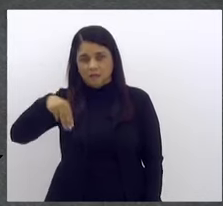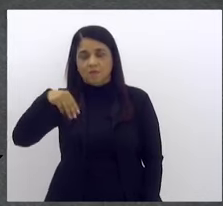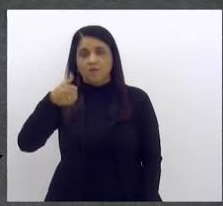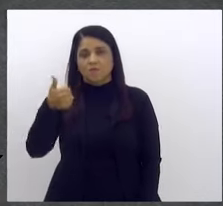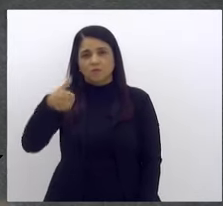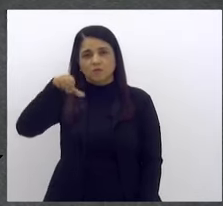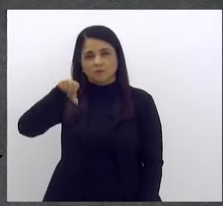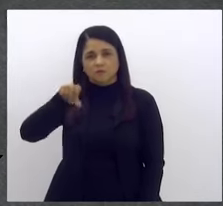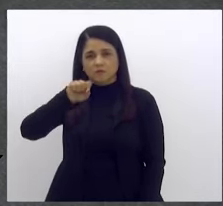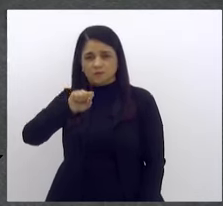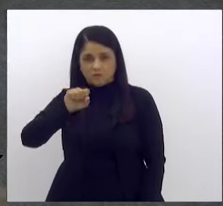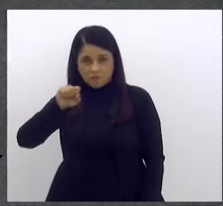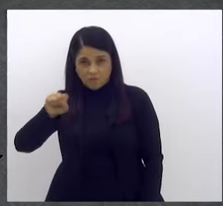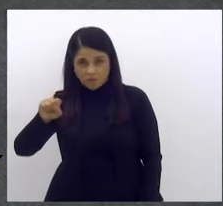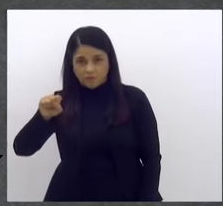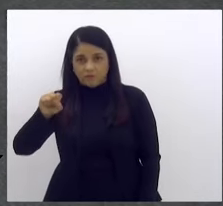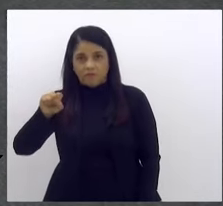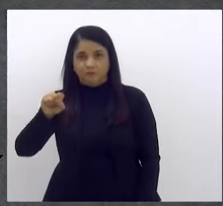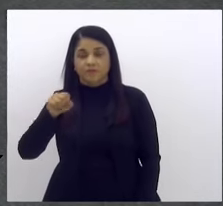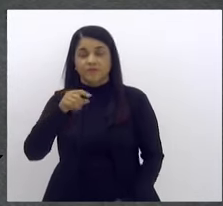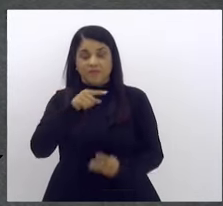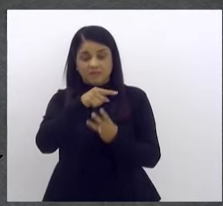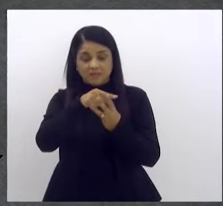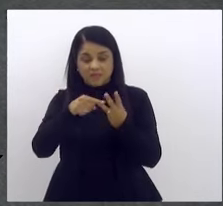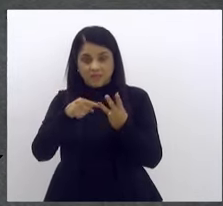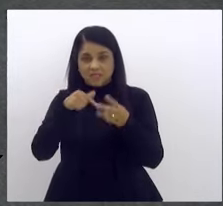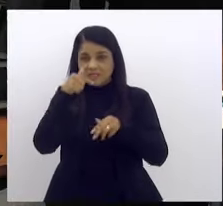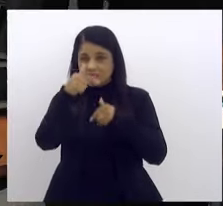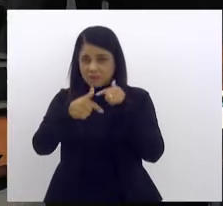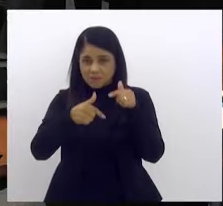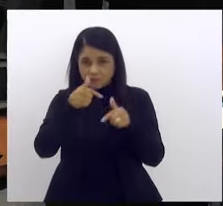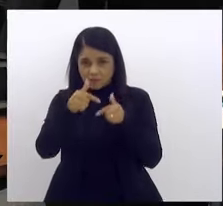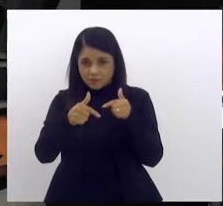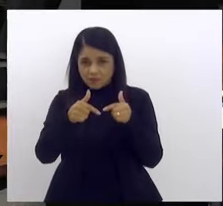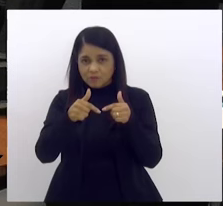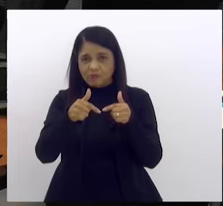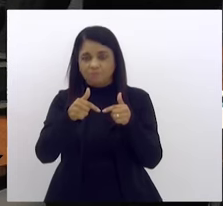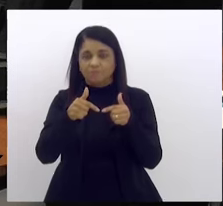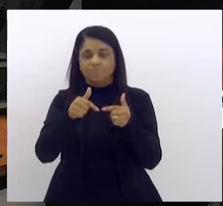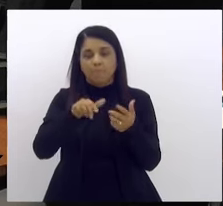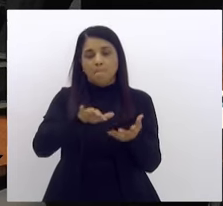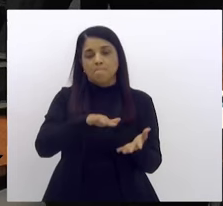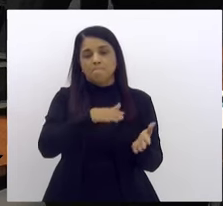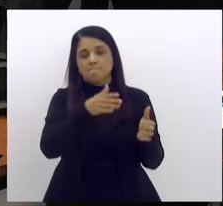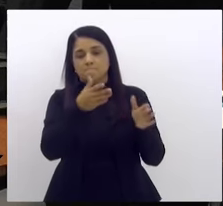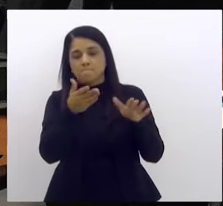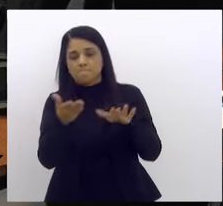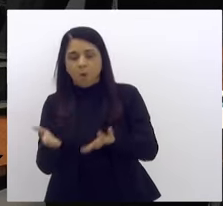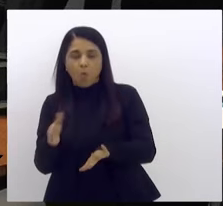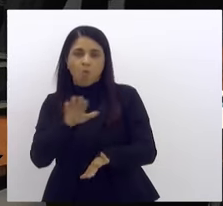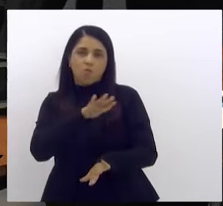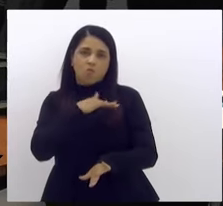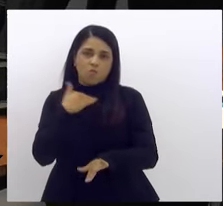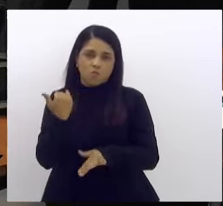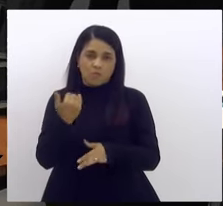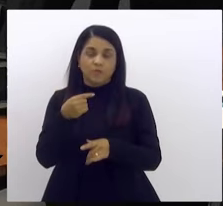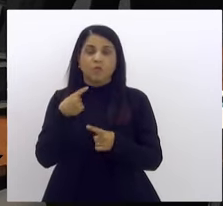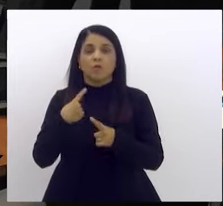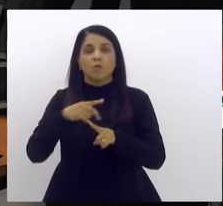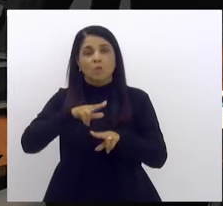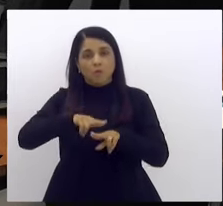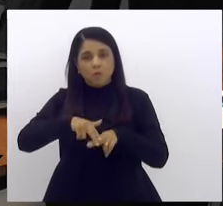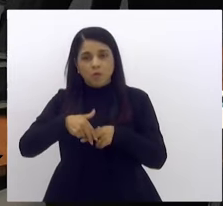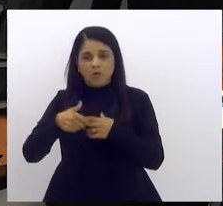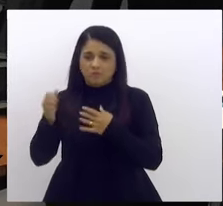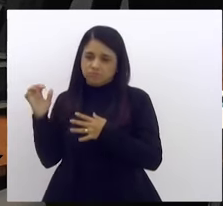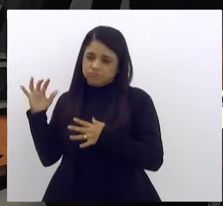1988, três trabalhadores, infelizmente, tombaram nessa greve por conta da invasão das